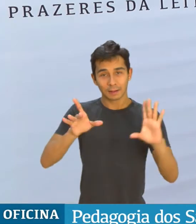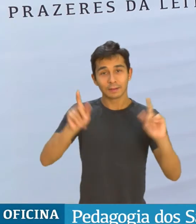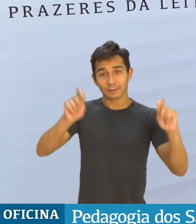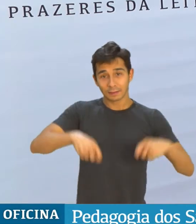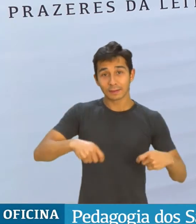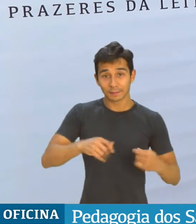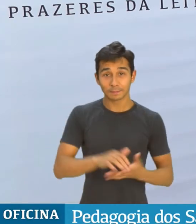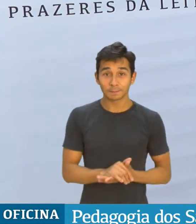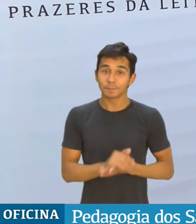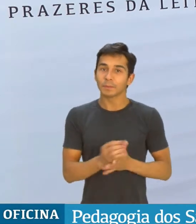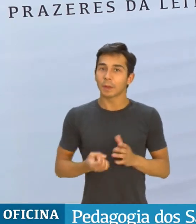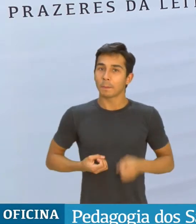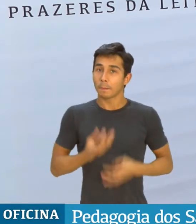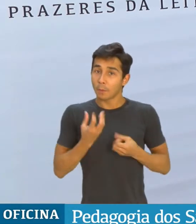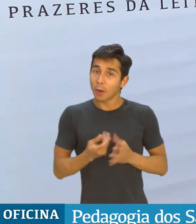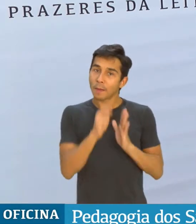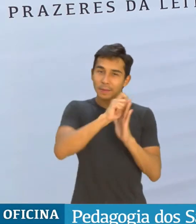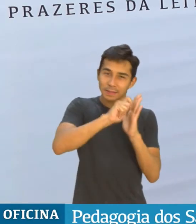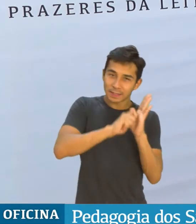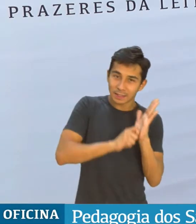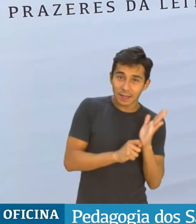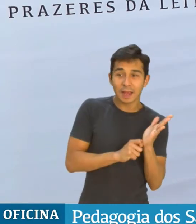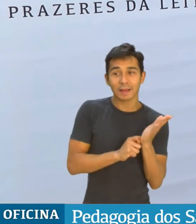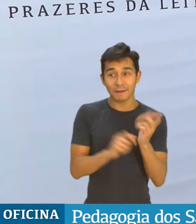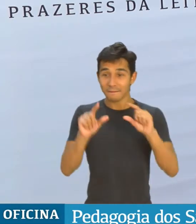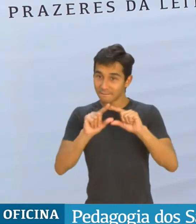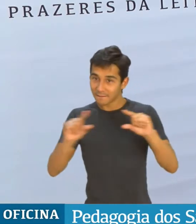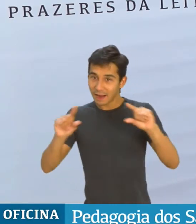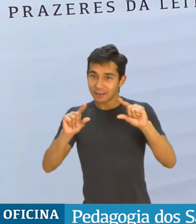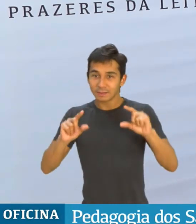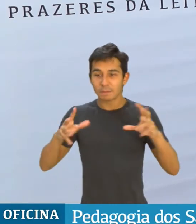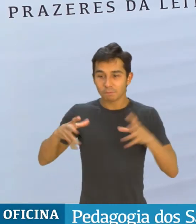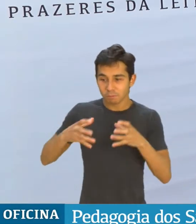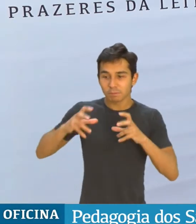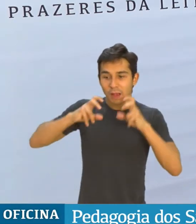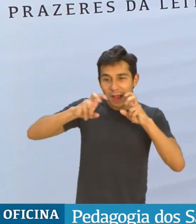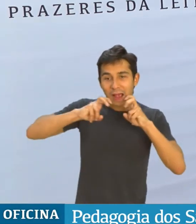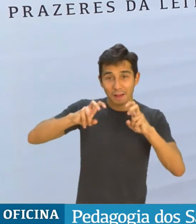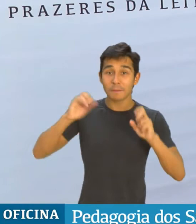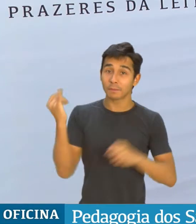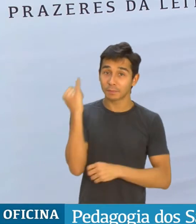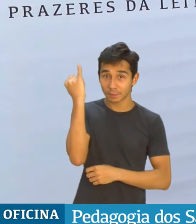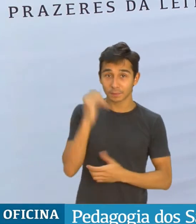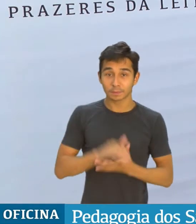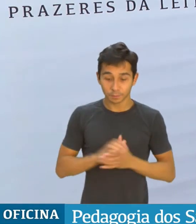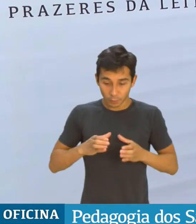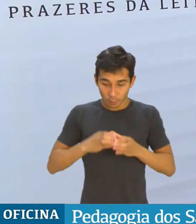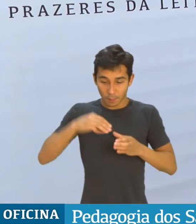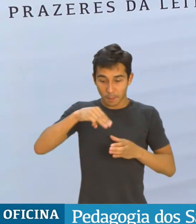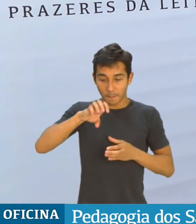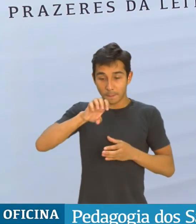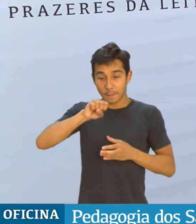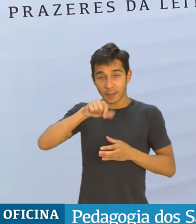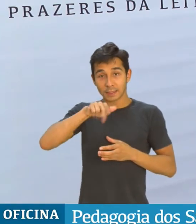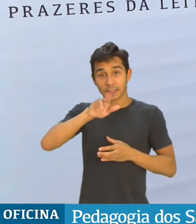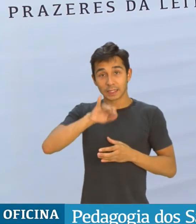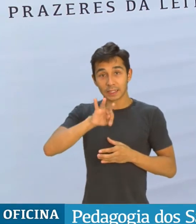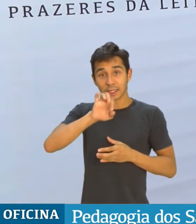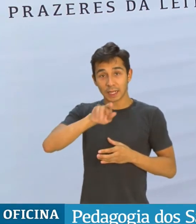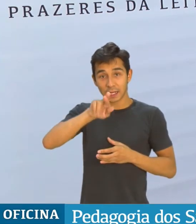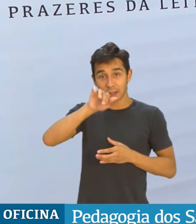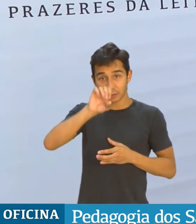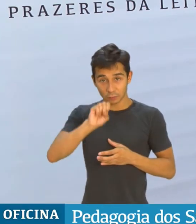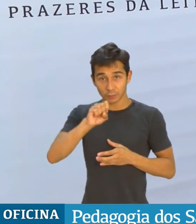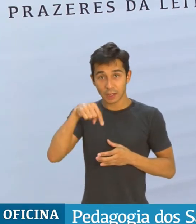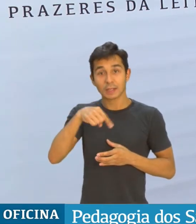faça um bordão. No sarau dos mesquiteiros também, e todas essas informações que eu estou falando, gente, eu citei alguns saraus,